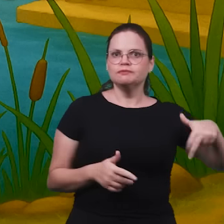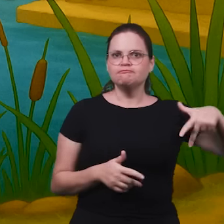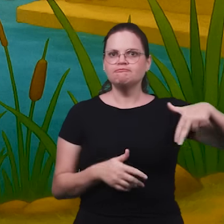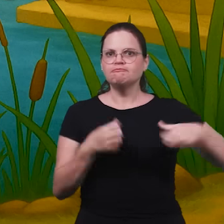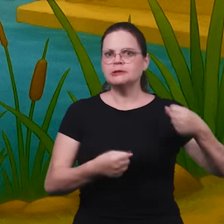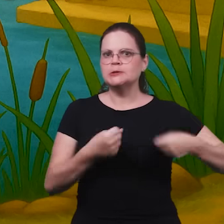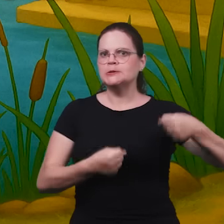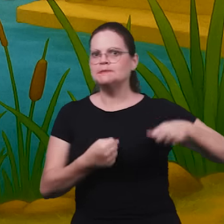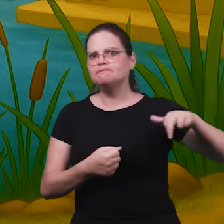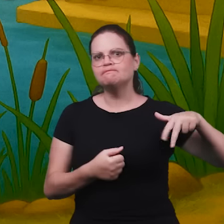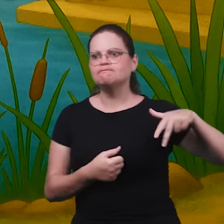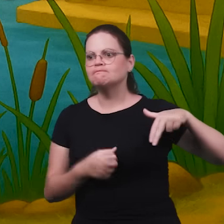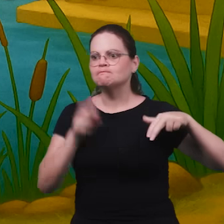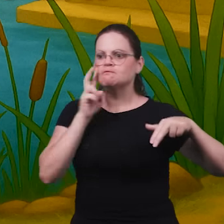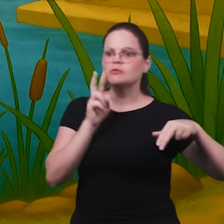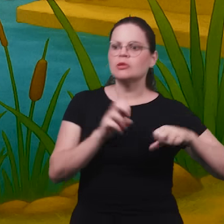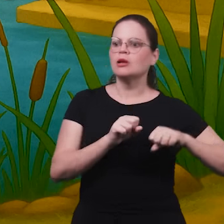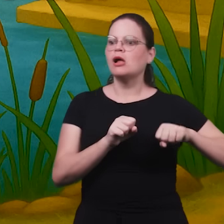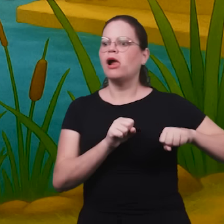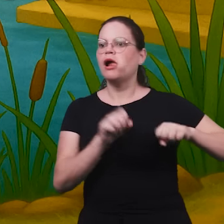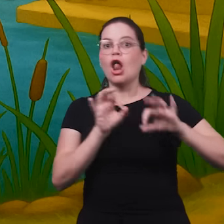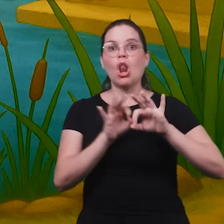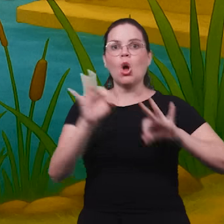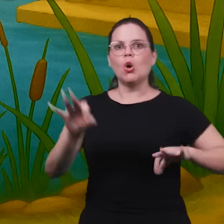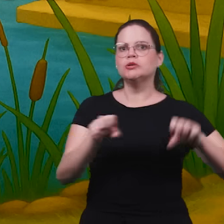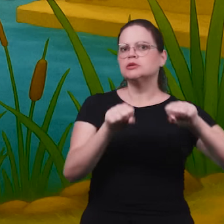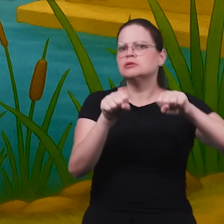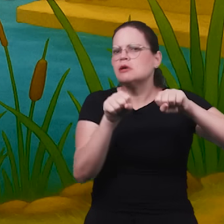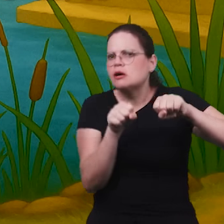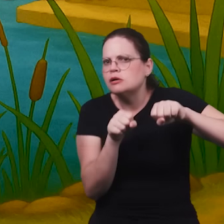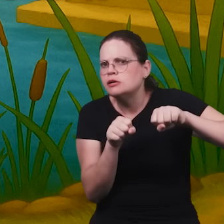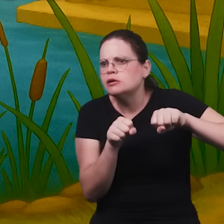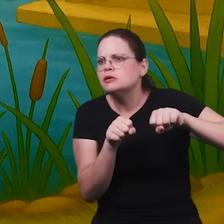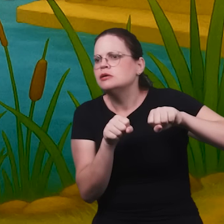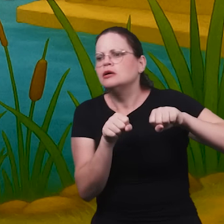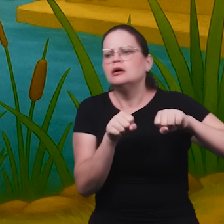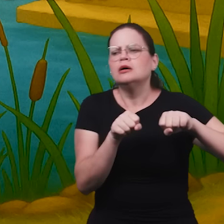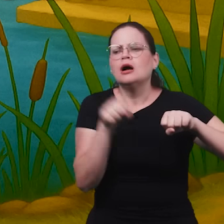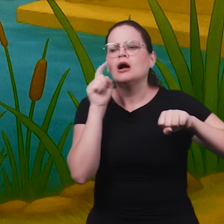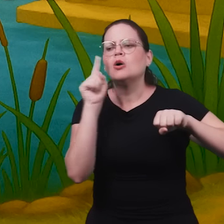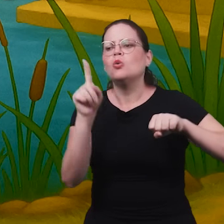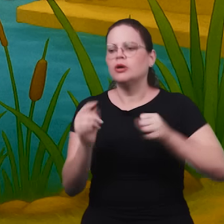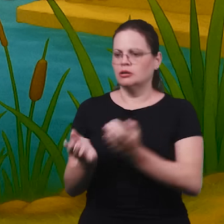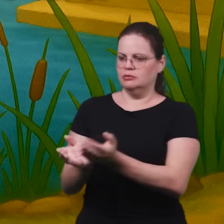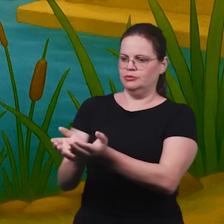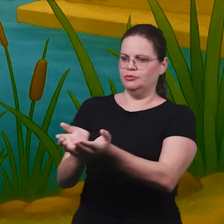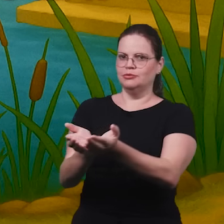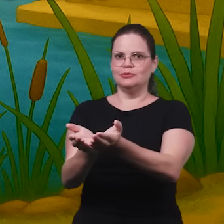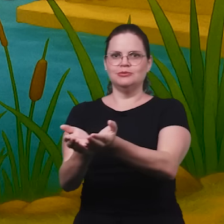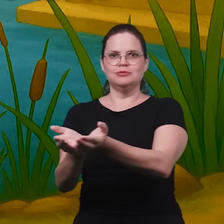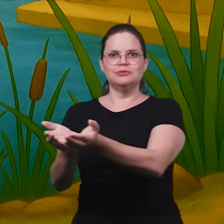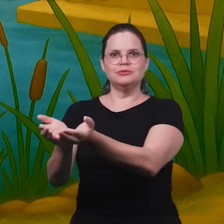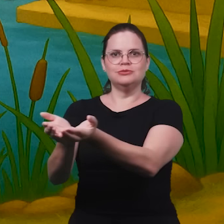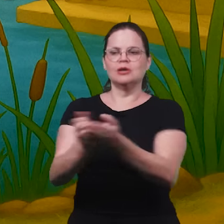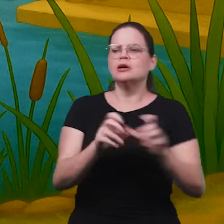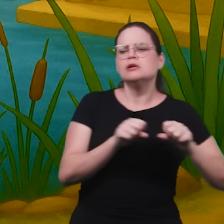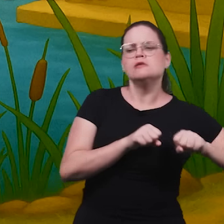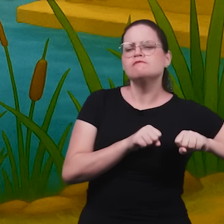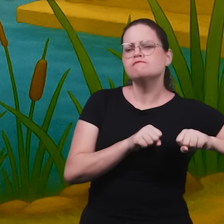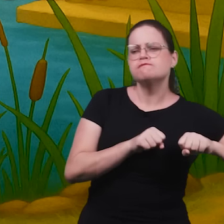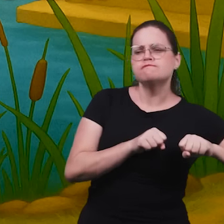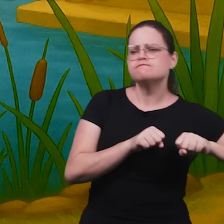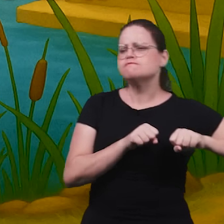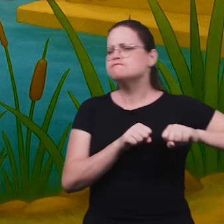A Bíblia diz que ela se postou de longe, atenta, observando, para